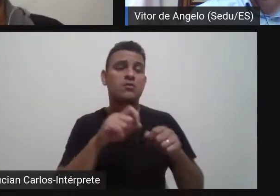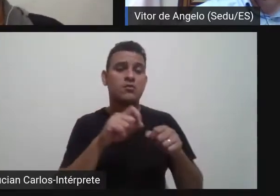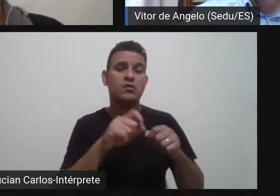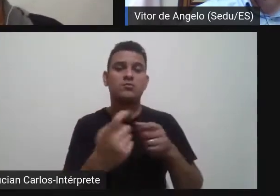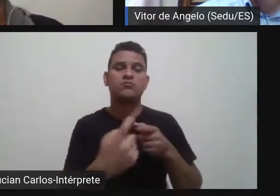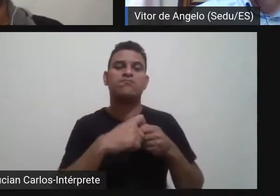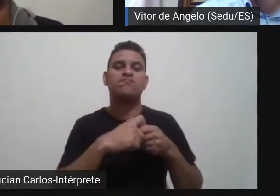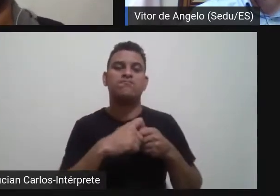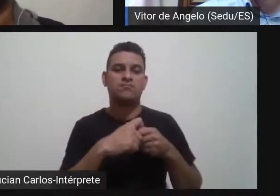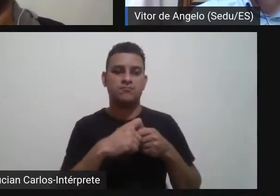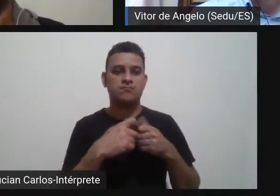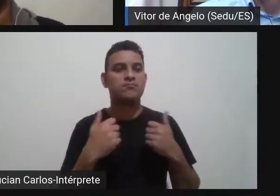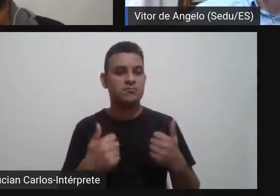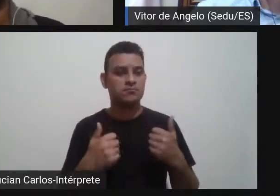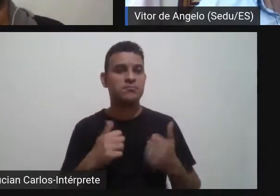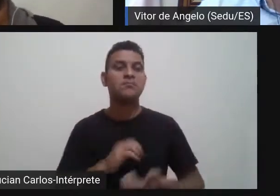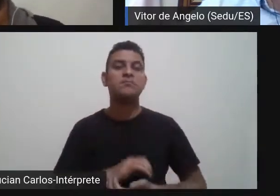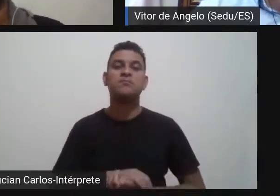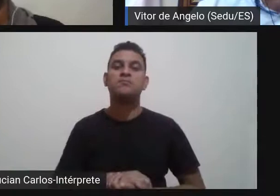devolutiva.